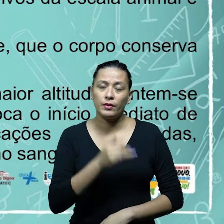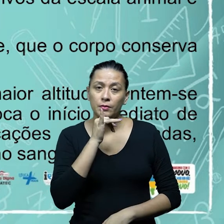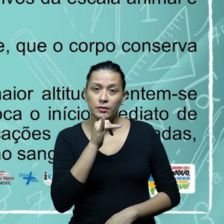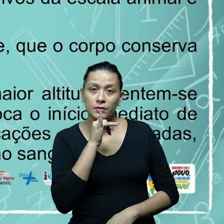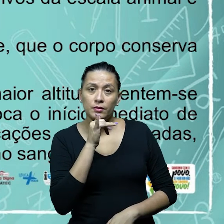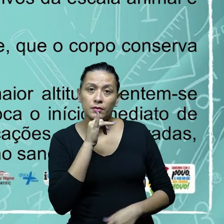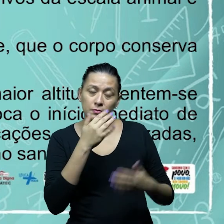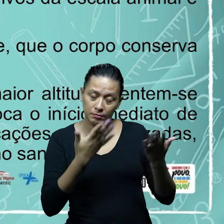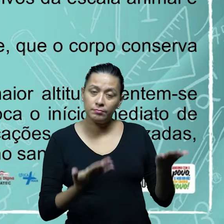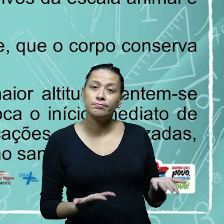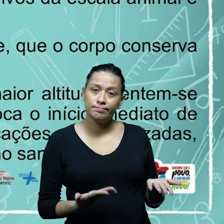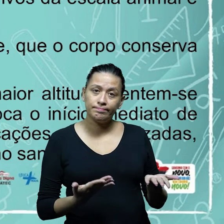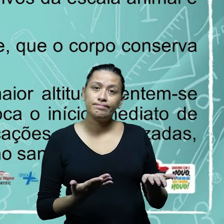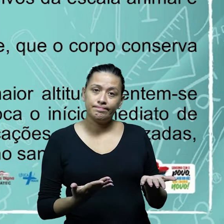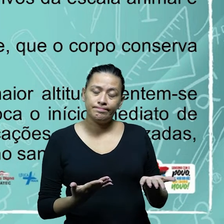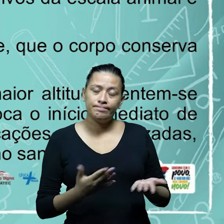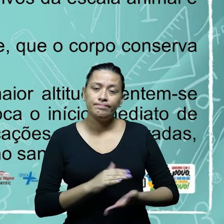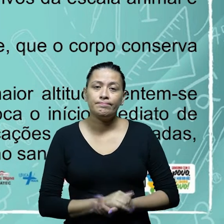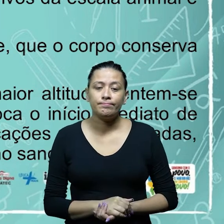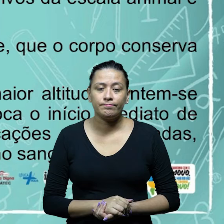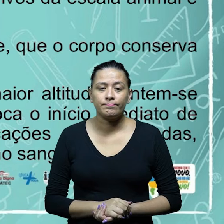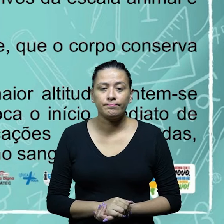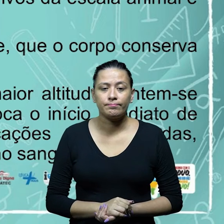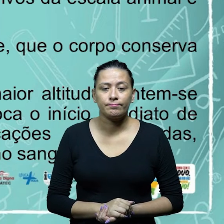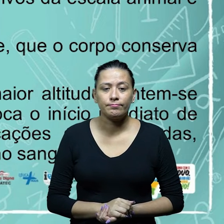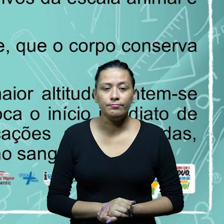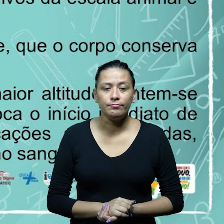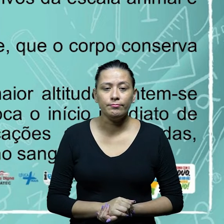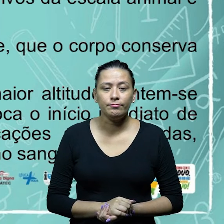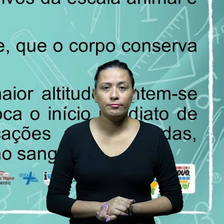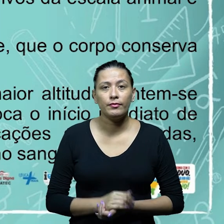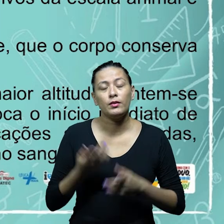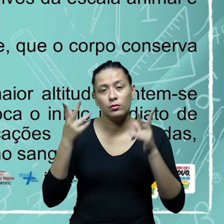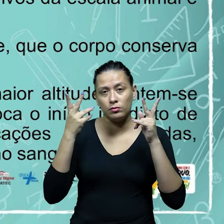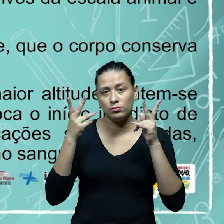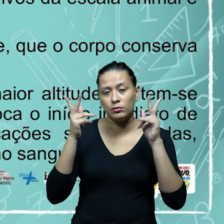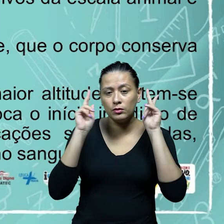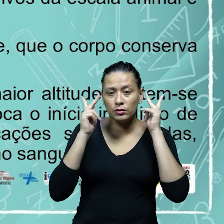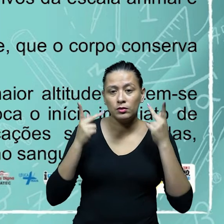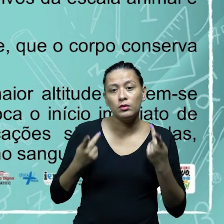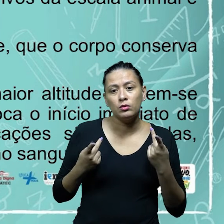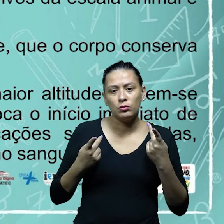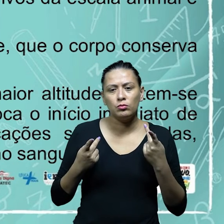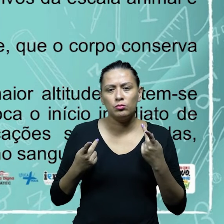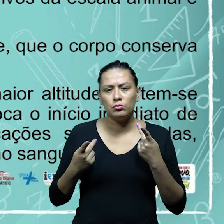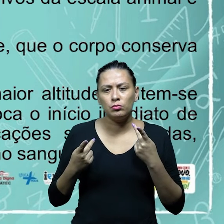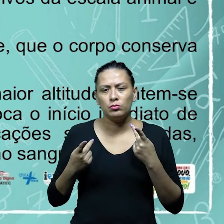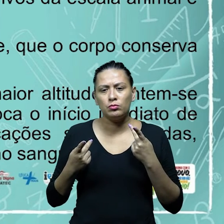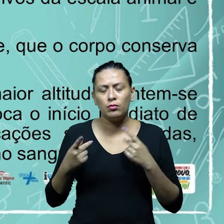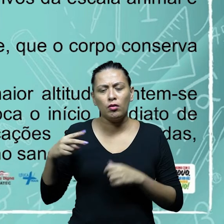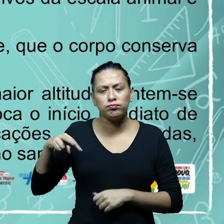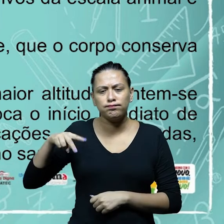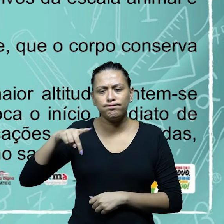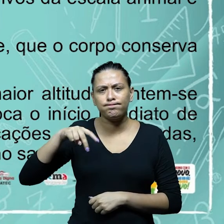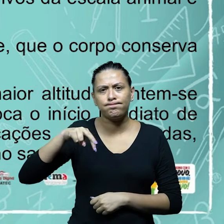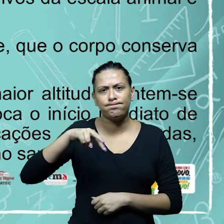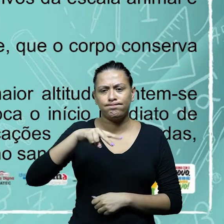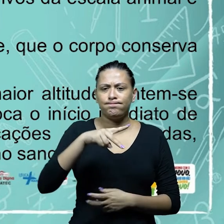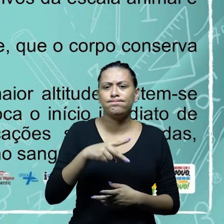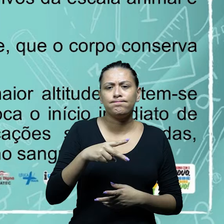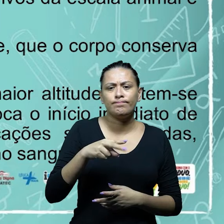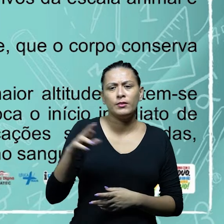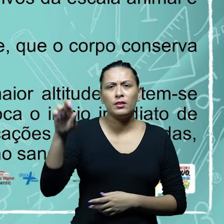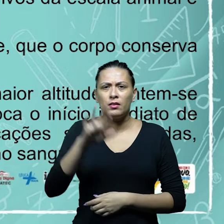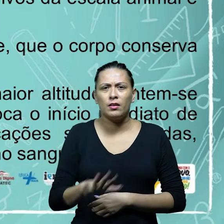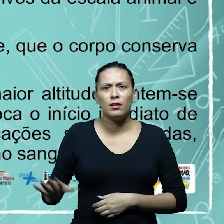e um exemplo outro exemplo que podemos dar é a respeito do homem quando ele se locomove para